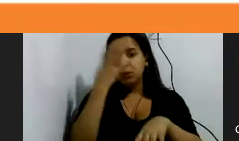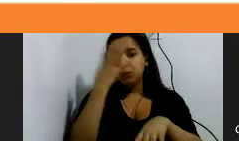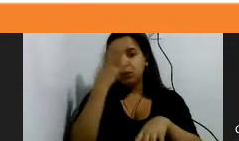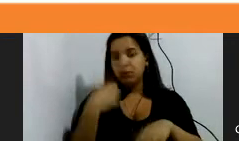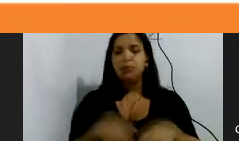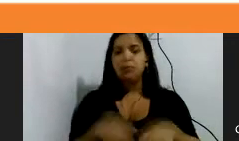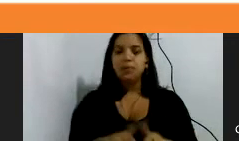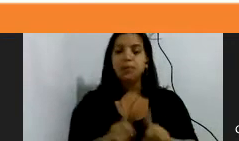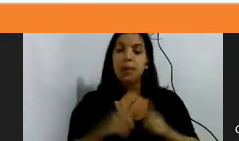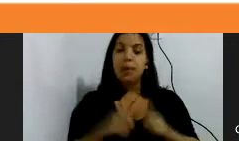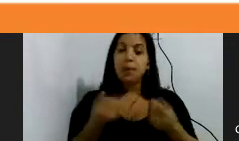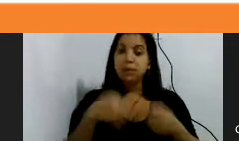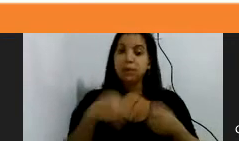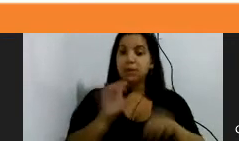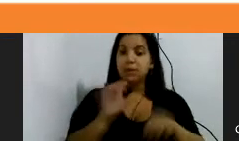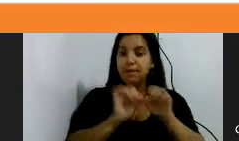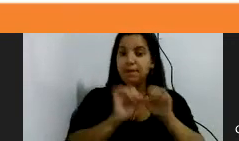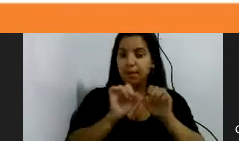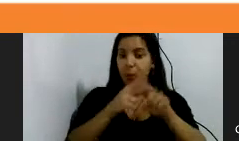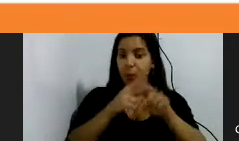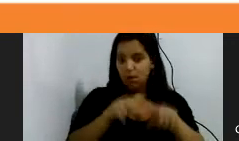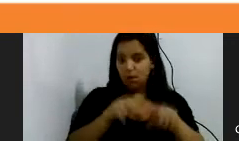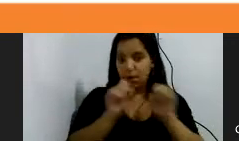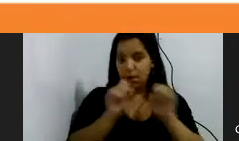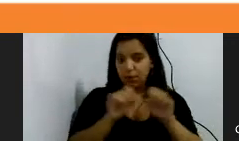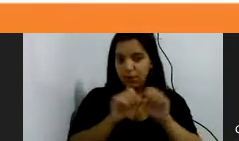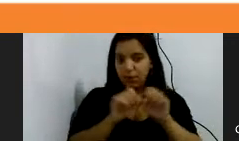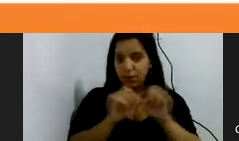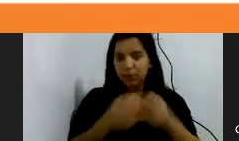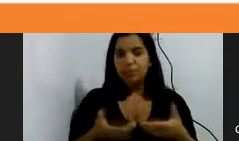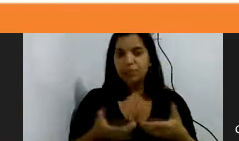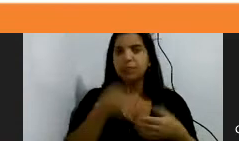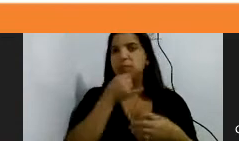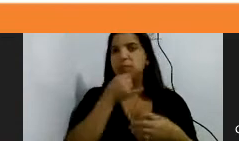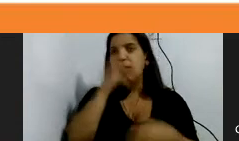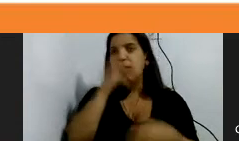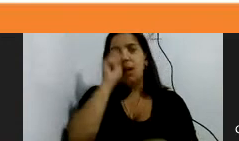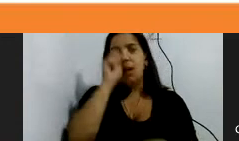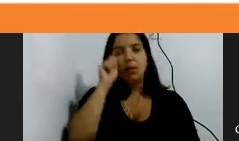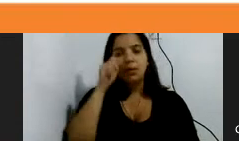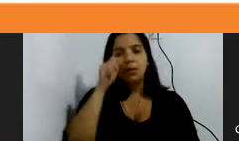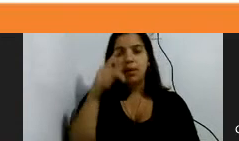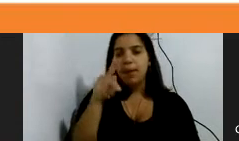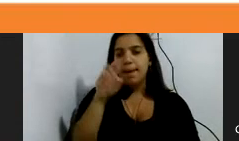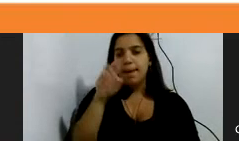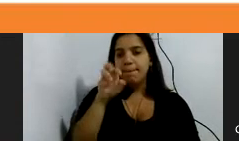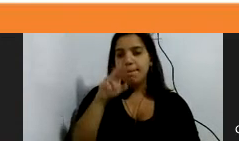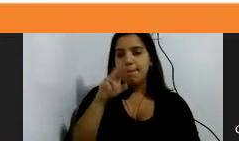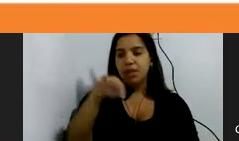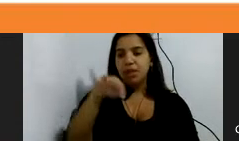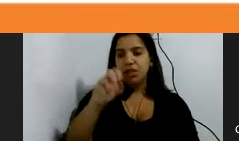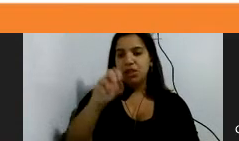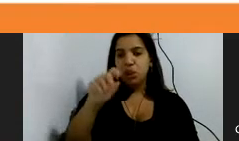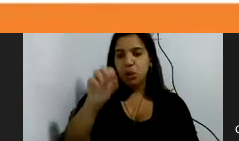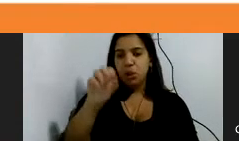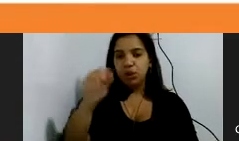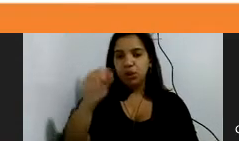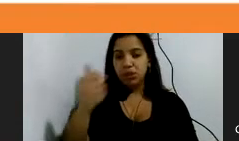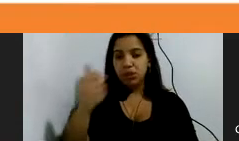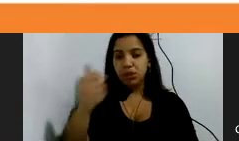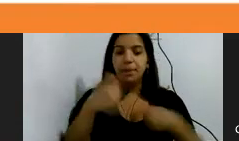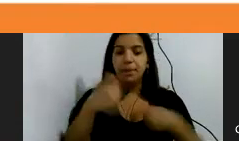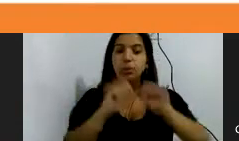Mas, se ele fizer a correção, vamos dar o exemplo da anemia perniciosa, ele não tem um fator intrínseco, então ele precisa